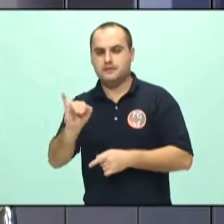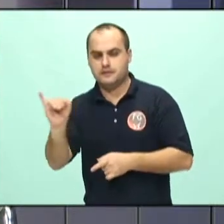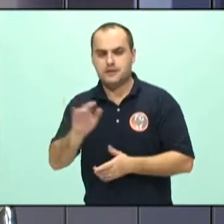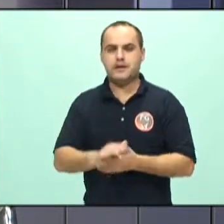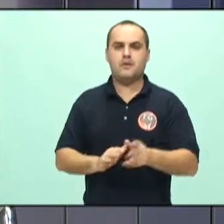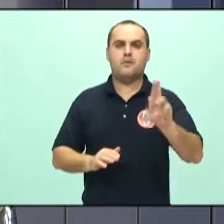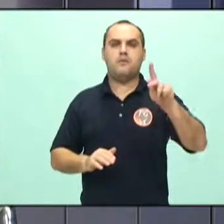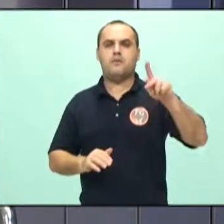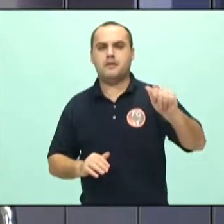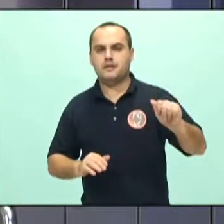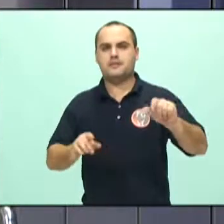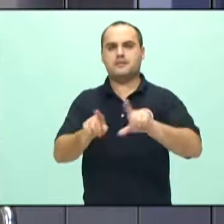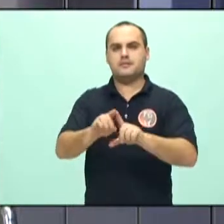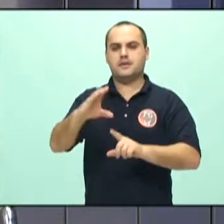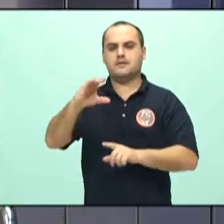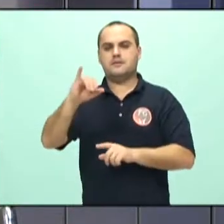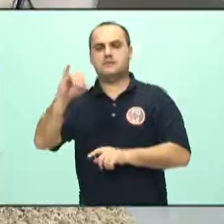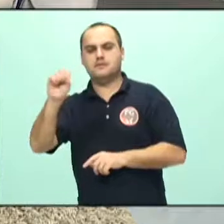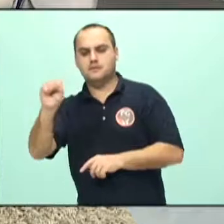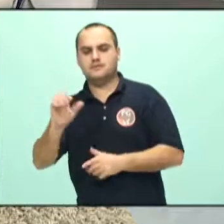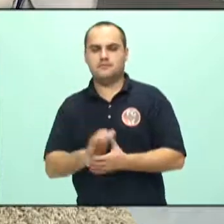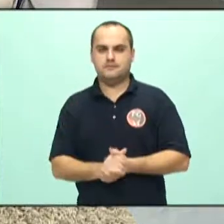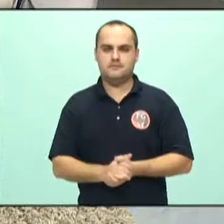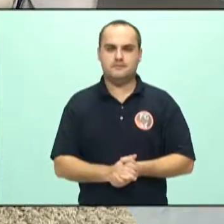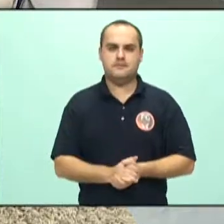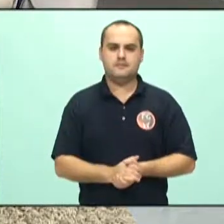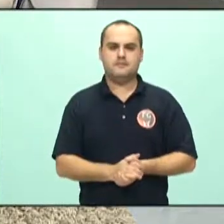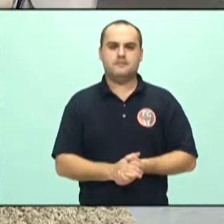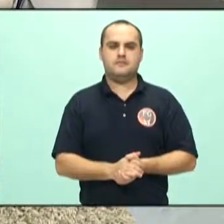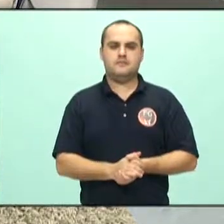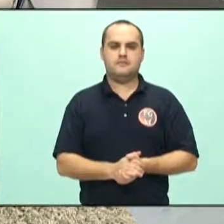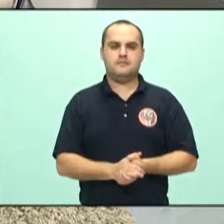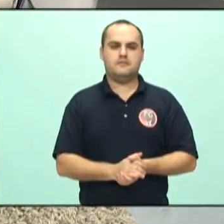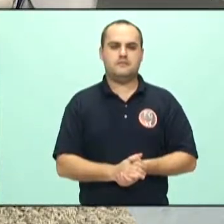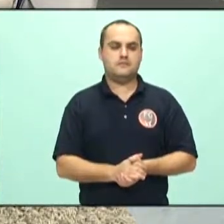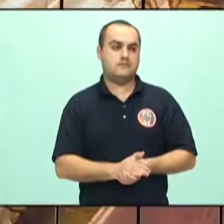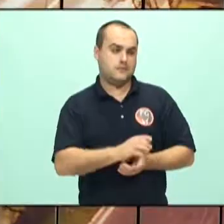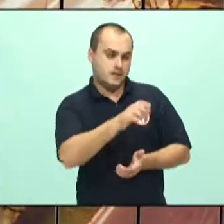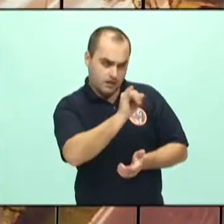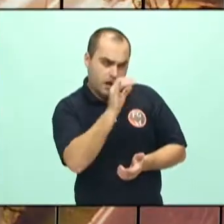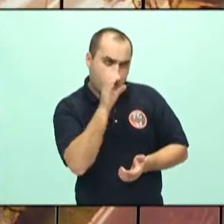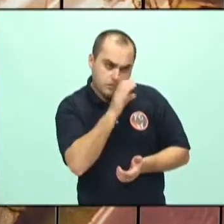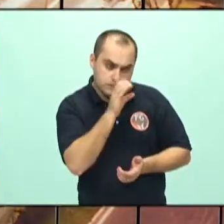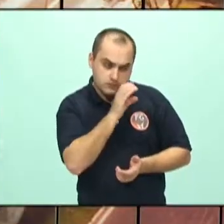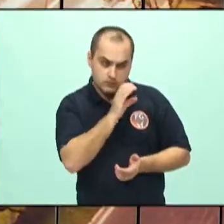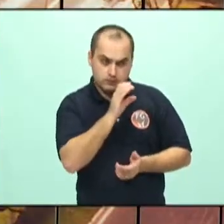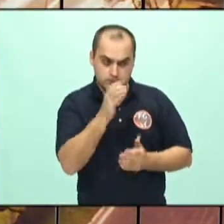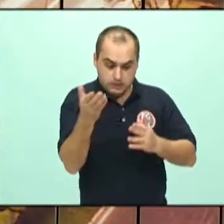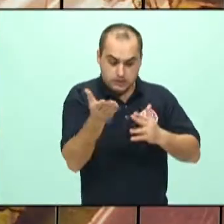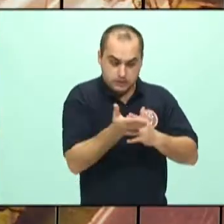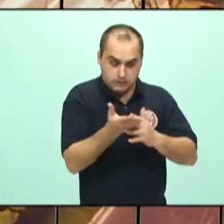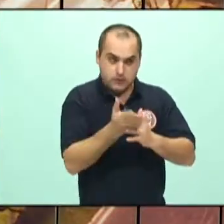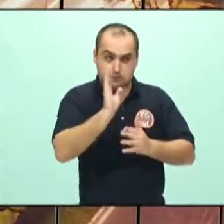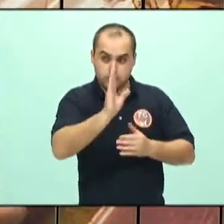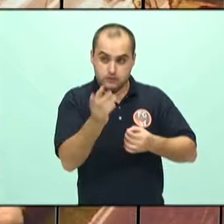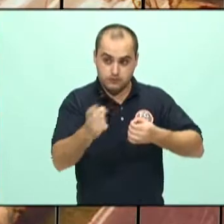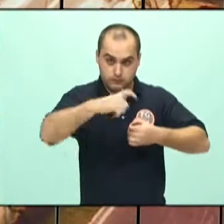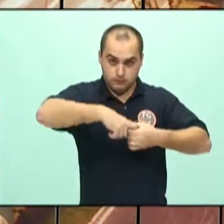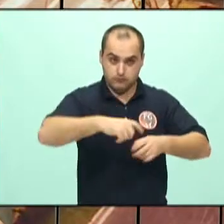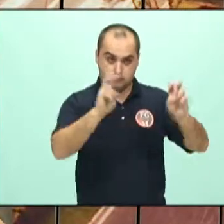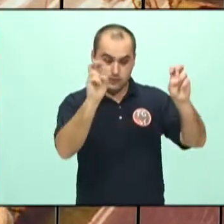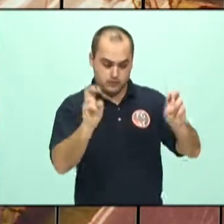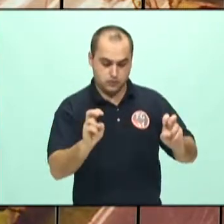UPA do Cordeiros e no Centro Integrado de Saúde ali no São Vicente. Se o senhor me perdoar, nós vamos a um rápido intervalo, voltamos na sequência, ainda